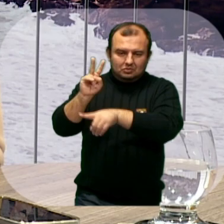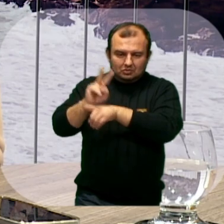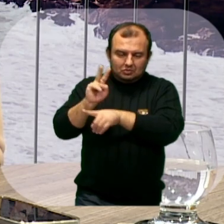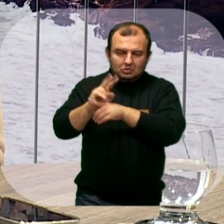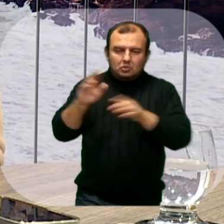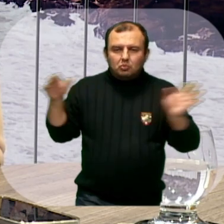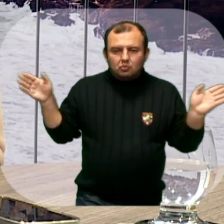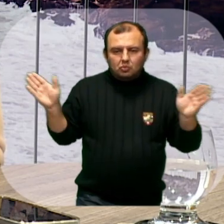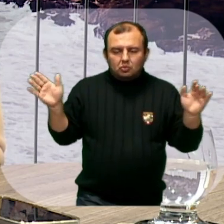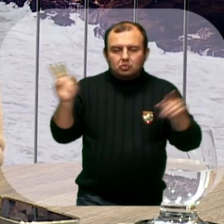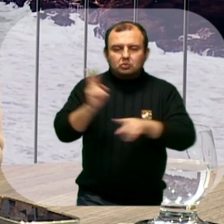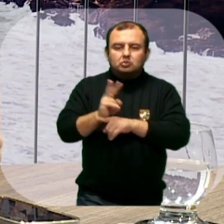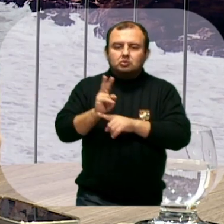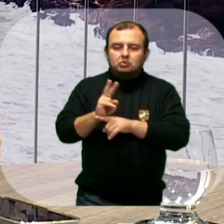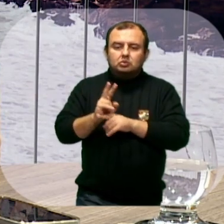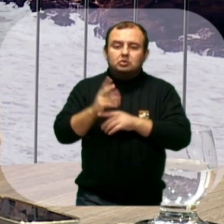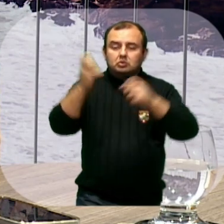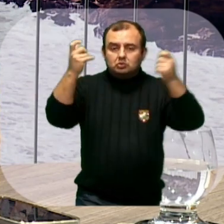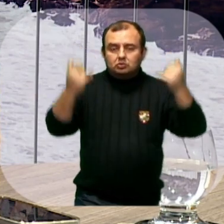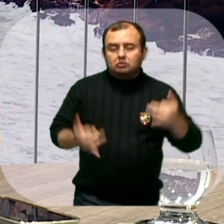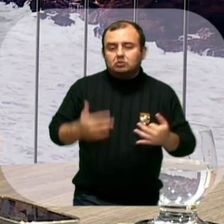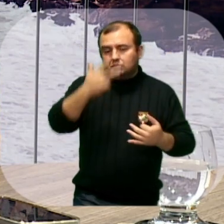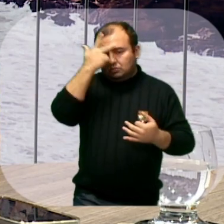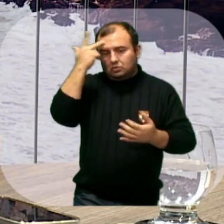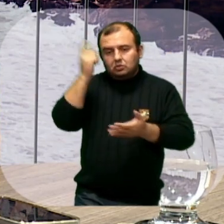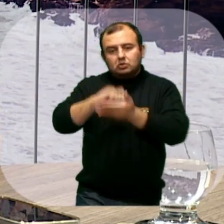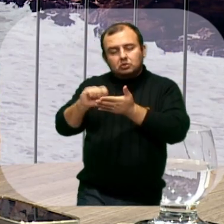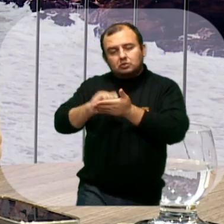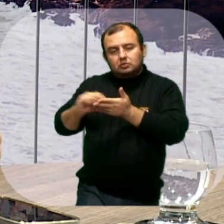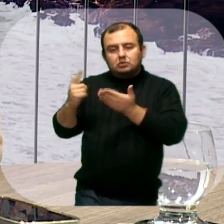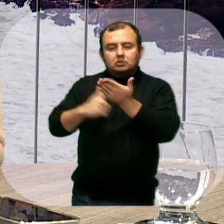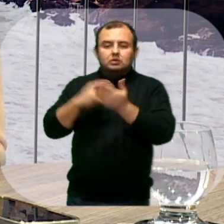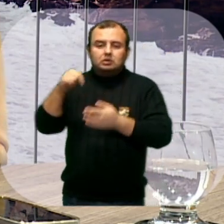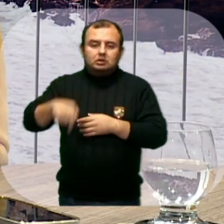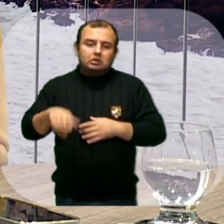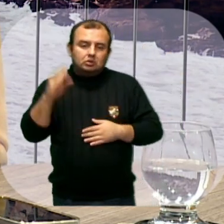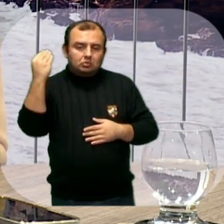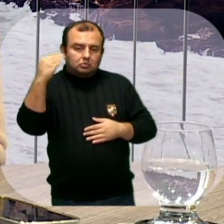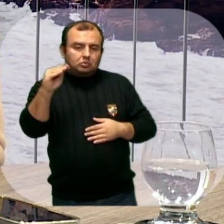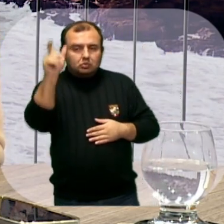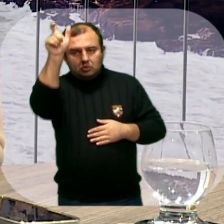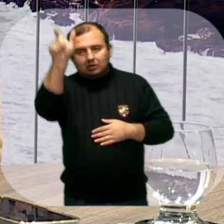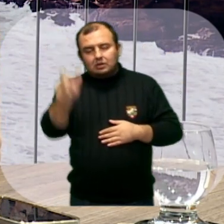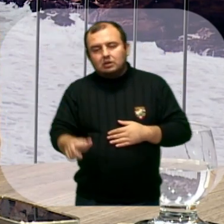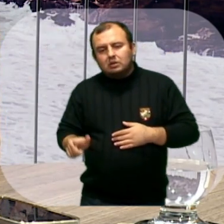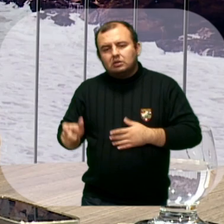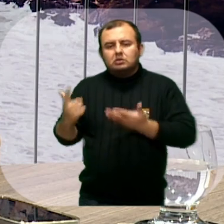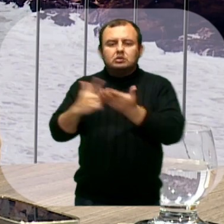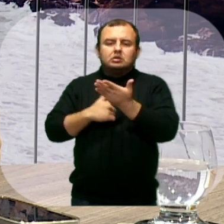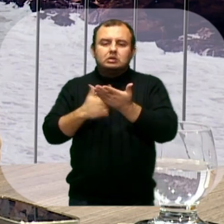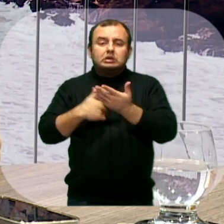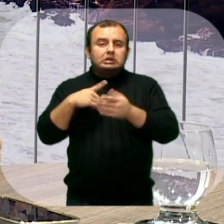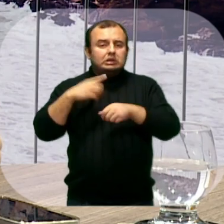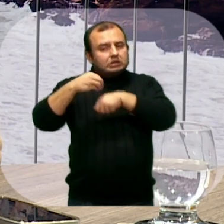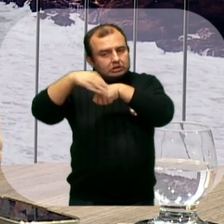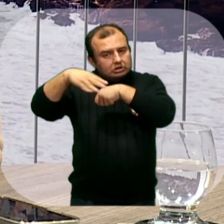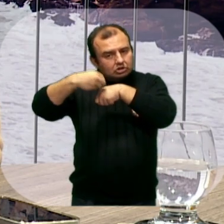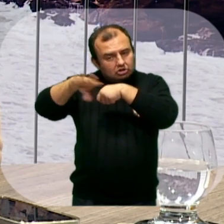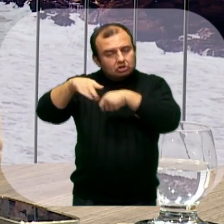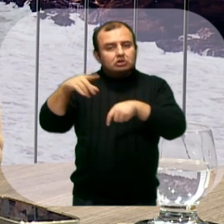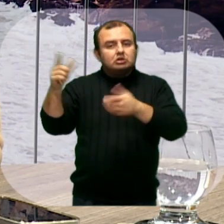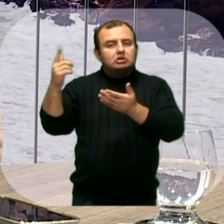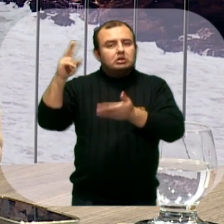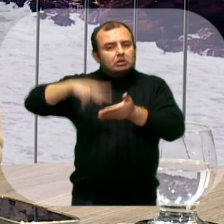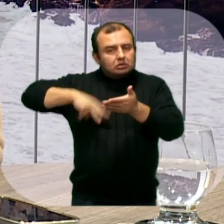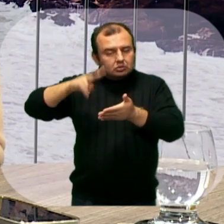Biblioteca, que daí a gente fala sobre um autor daqui da cidade, coloca a sua obra. Também tem dicas de leitura,